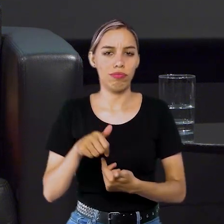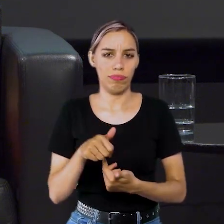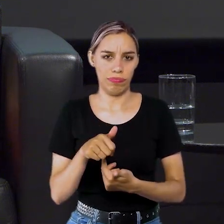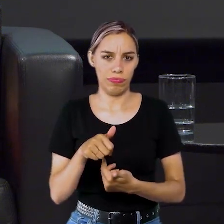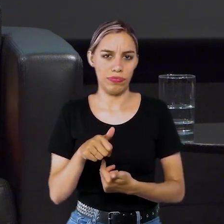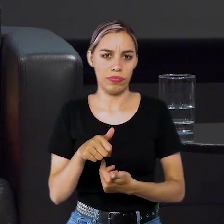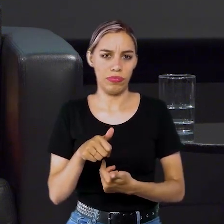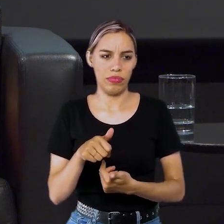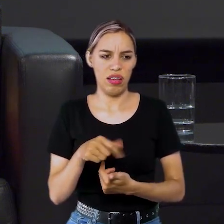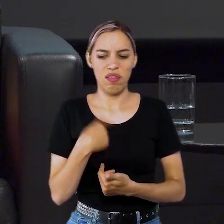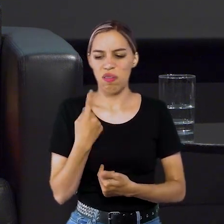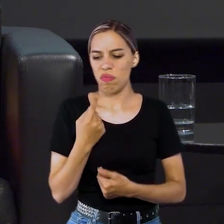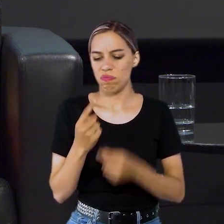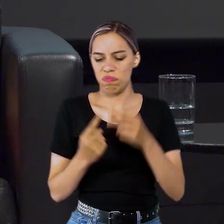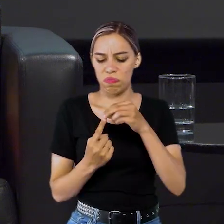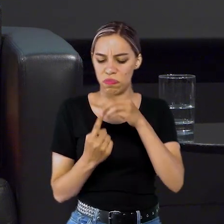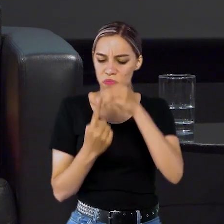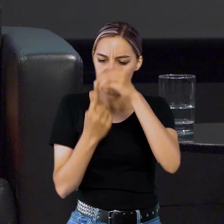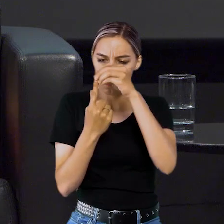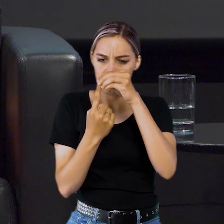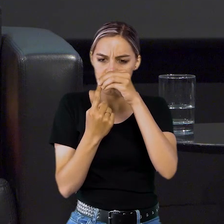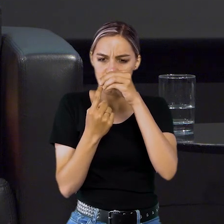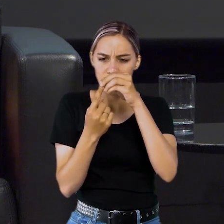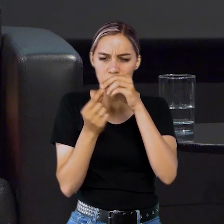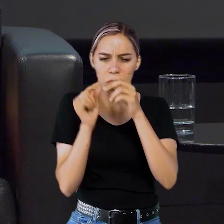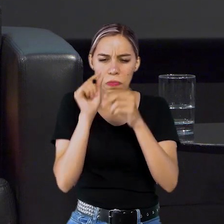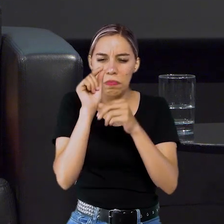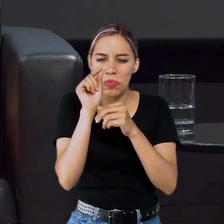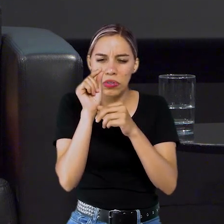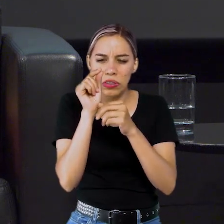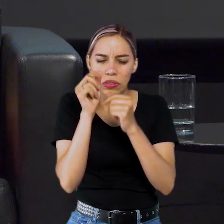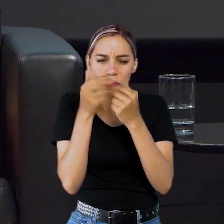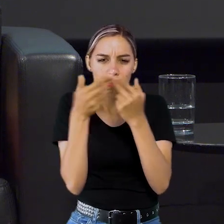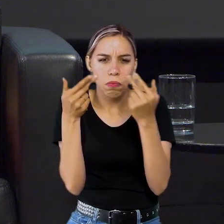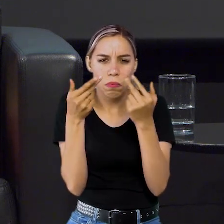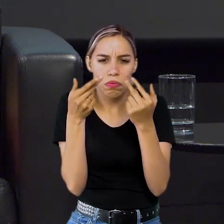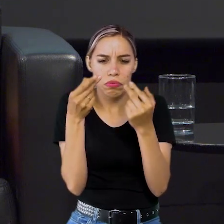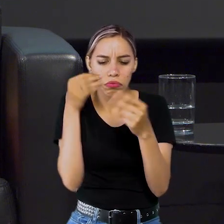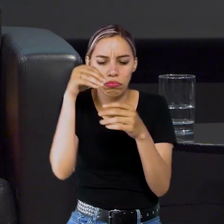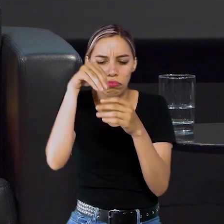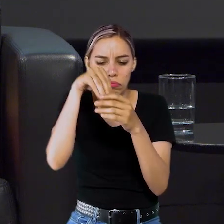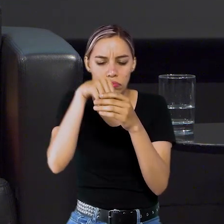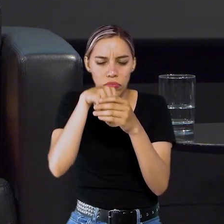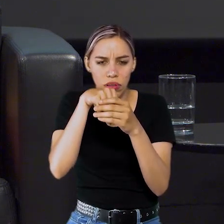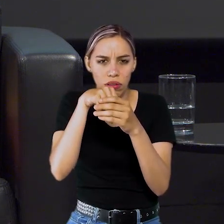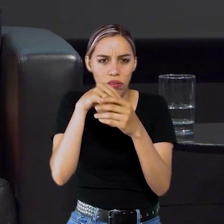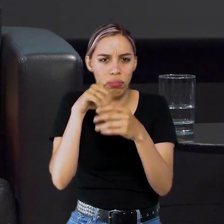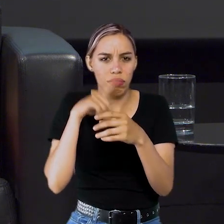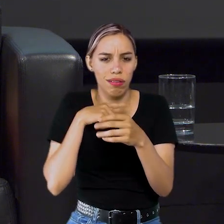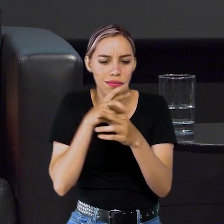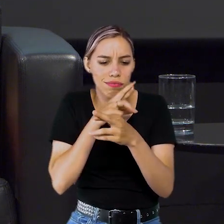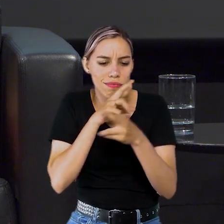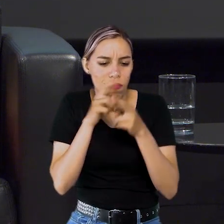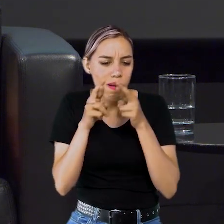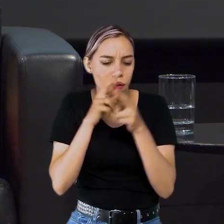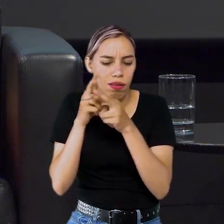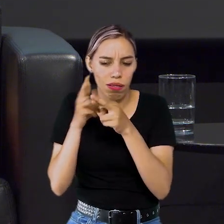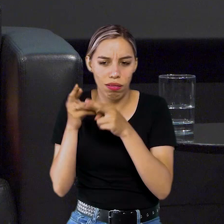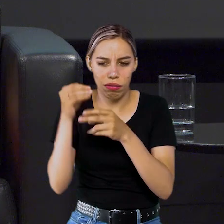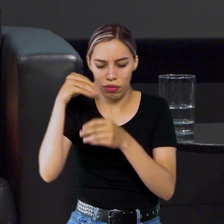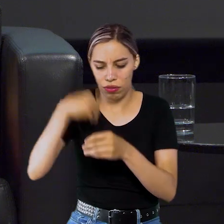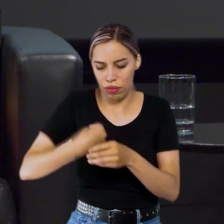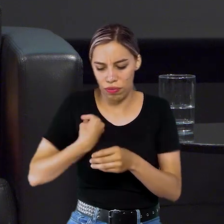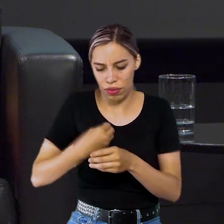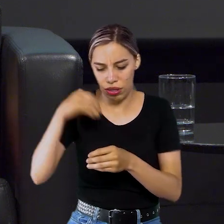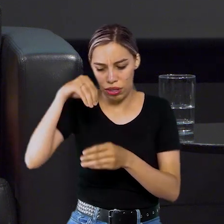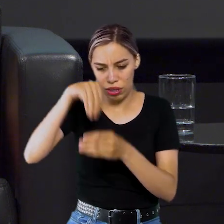somos só uma minúscula parte dessa grande teia de vida, de relações, que estão dentro